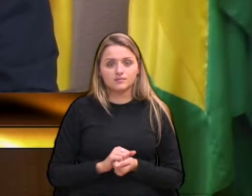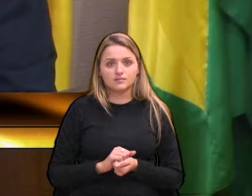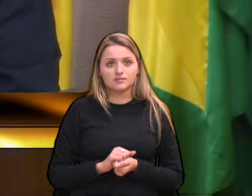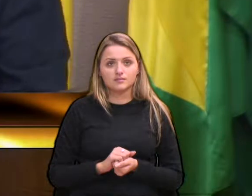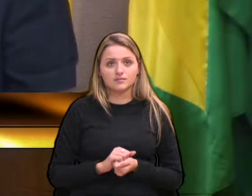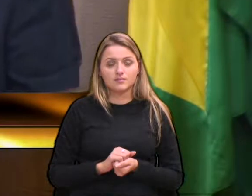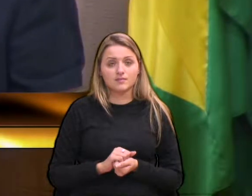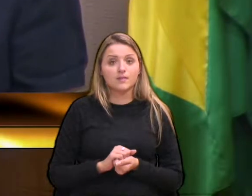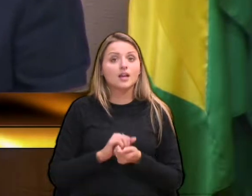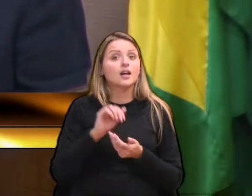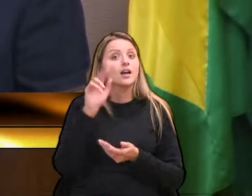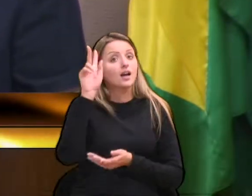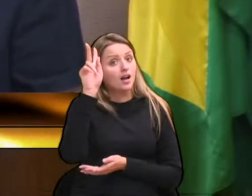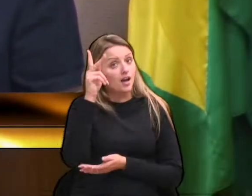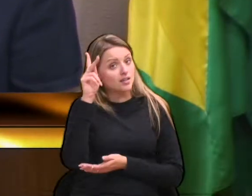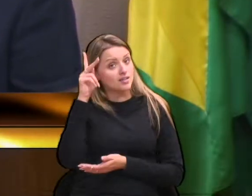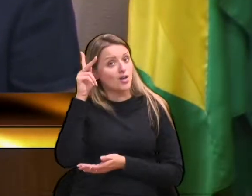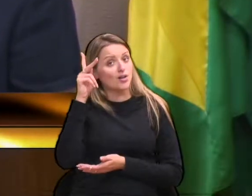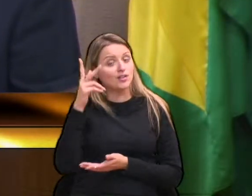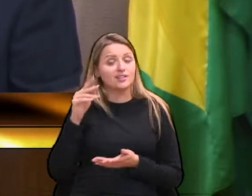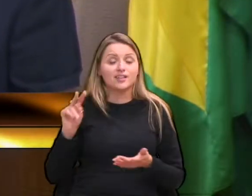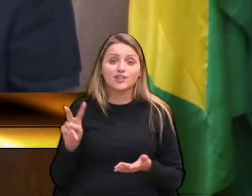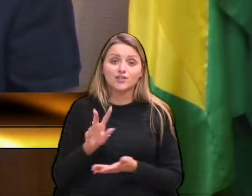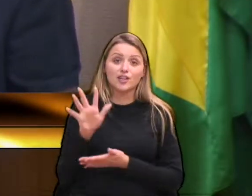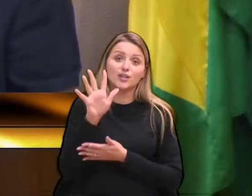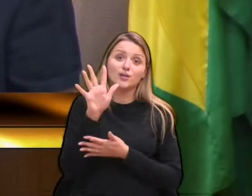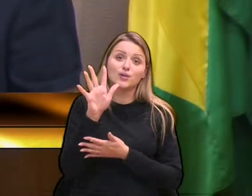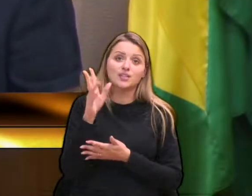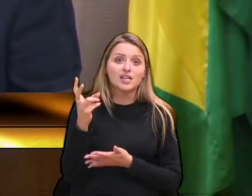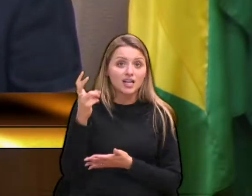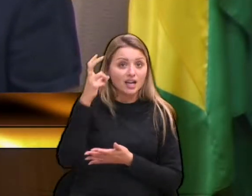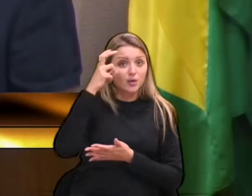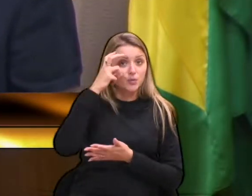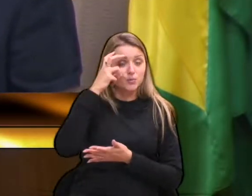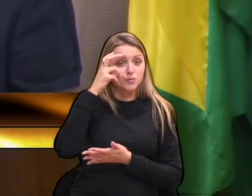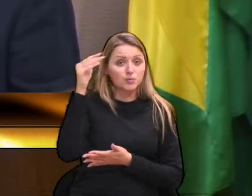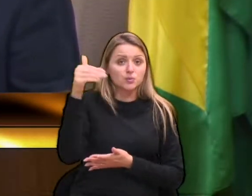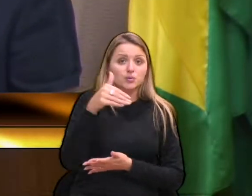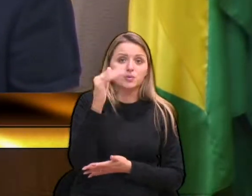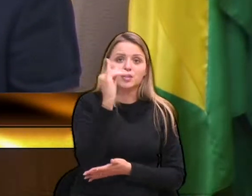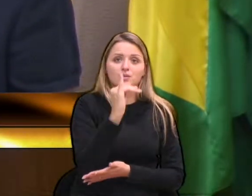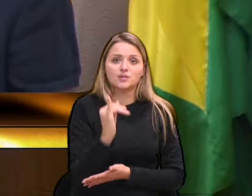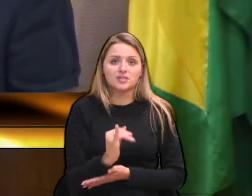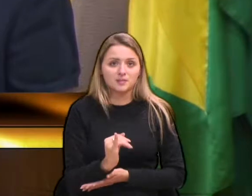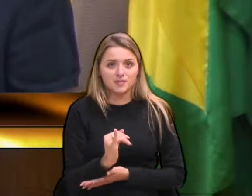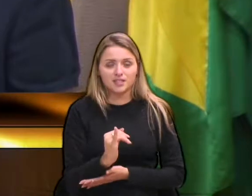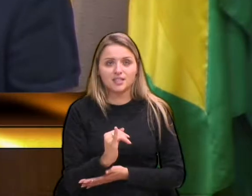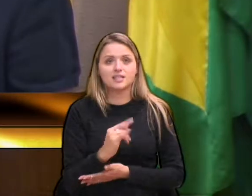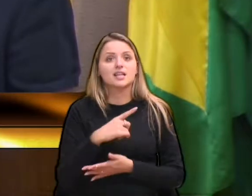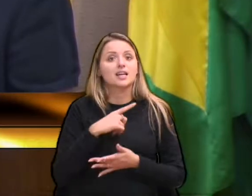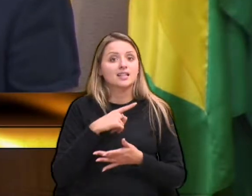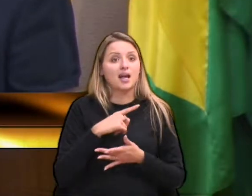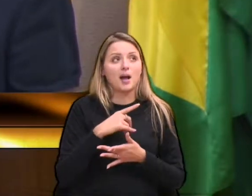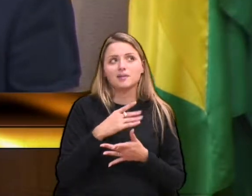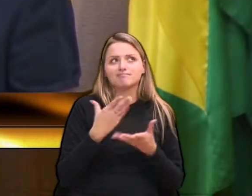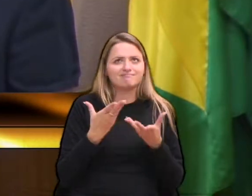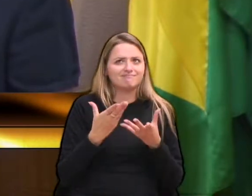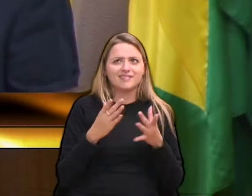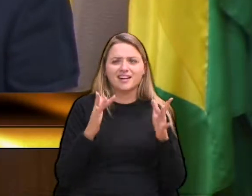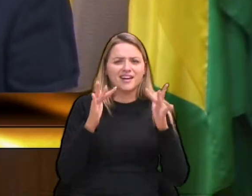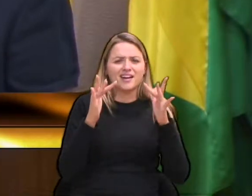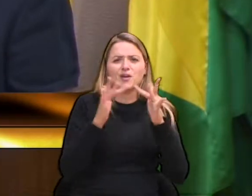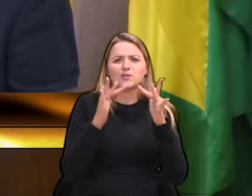A história, os valores, a cultura dos imigrantes italianos está presente na culinária,